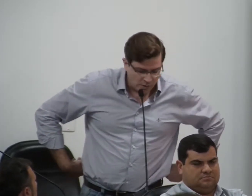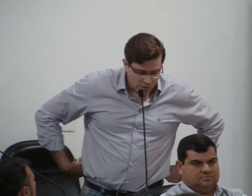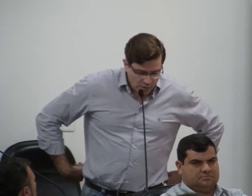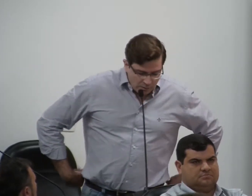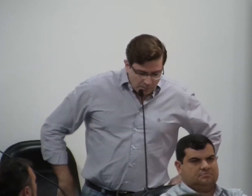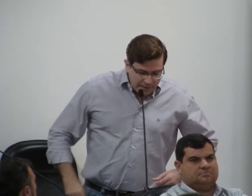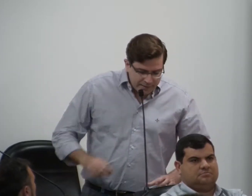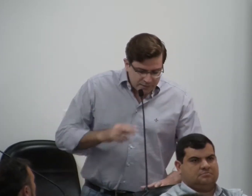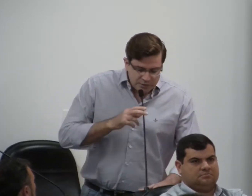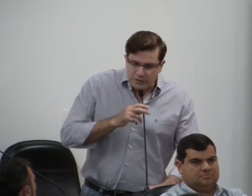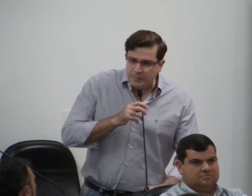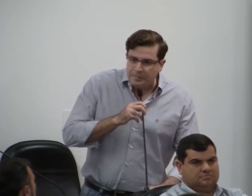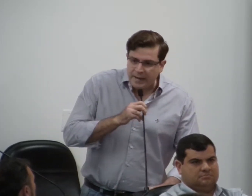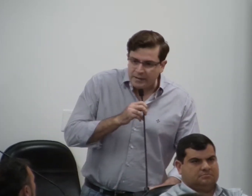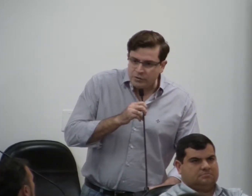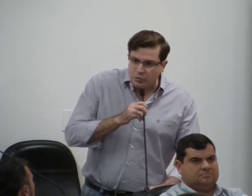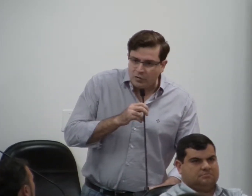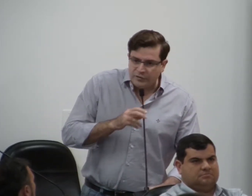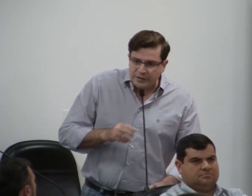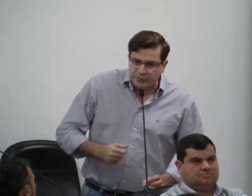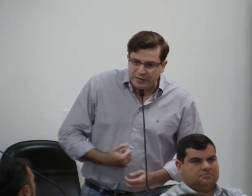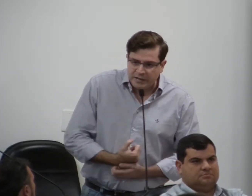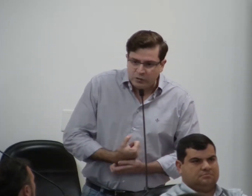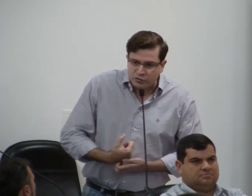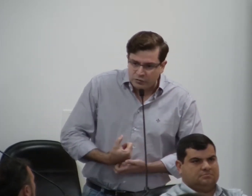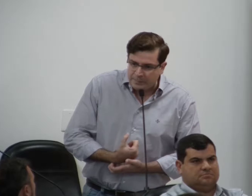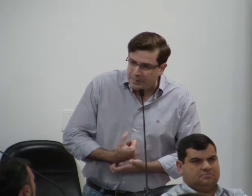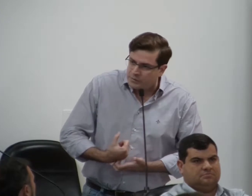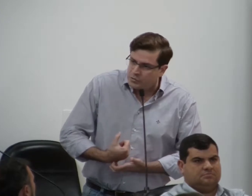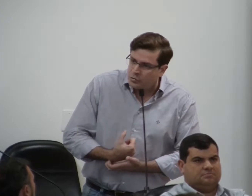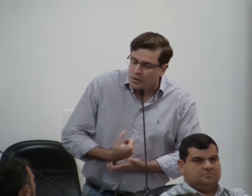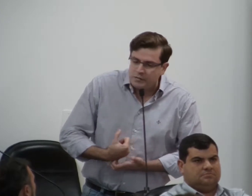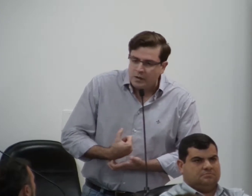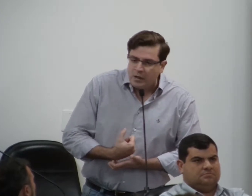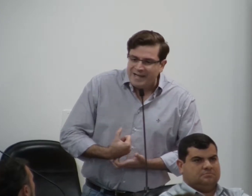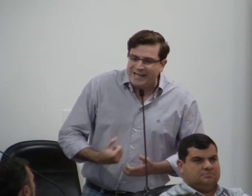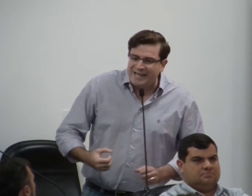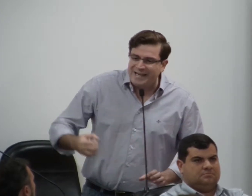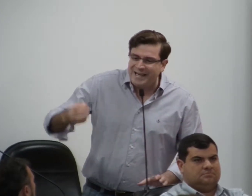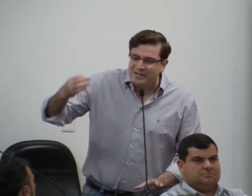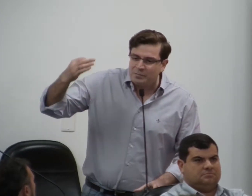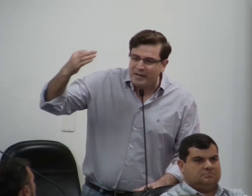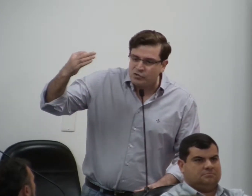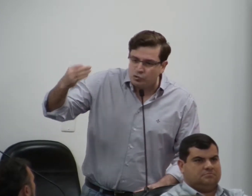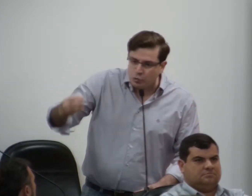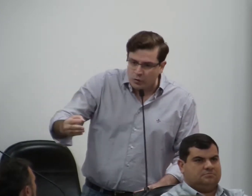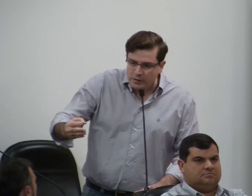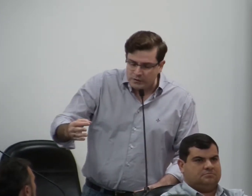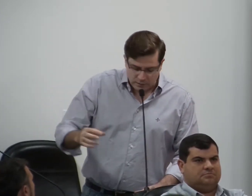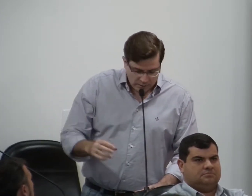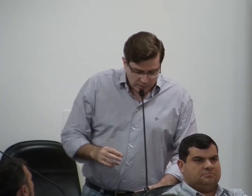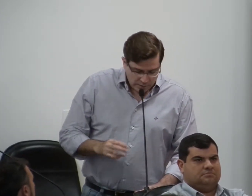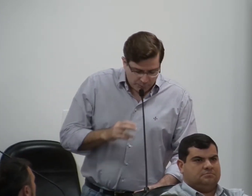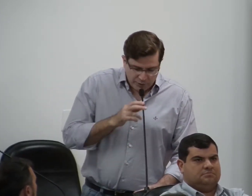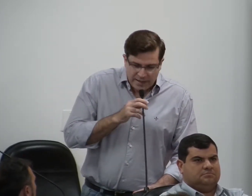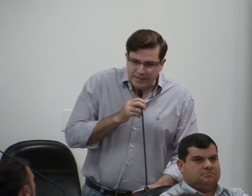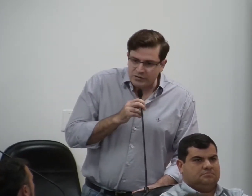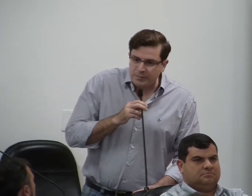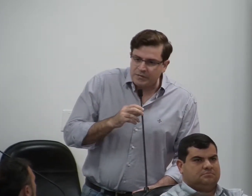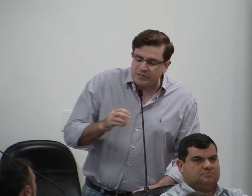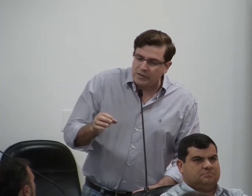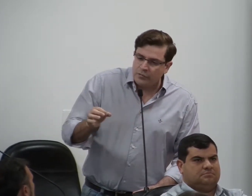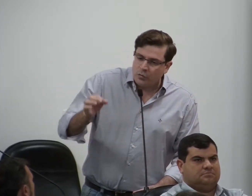investigando, mas a gente pede que o governo federal, isso não depende de nós, criem leis mais duras,